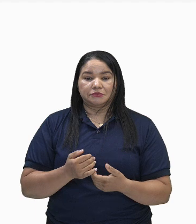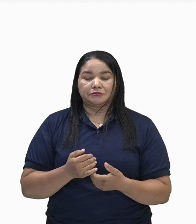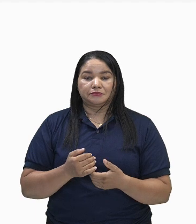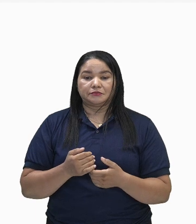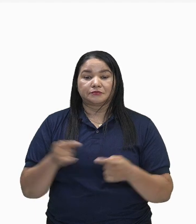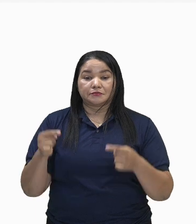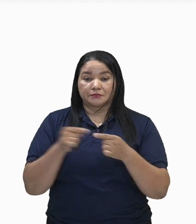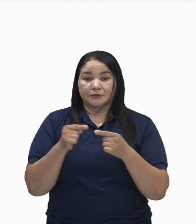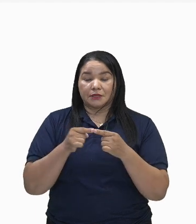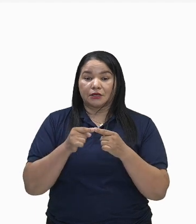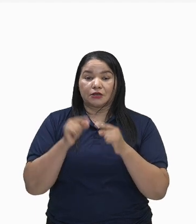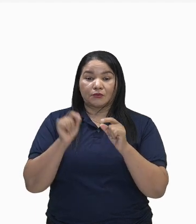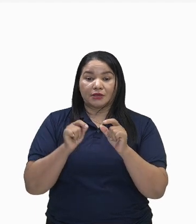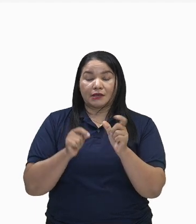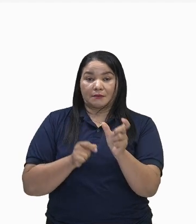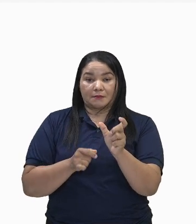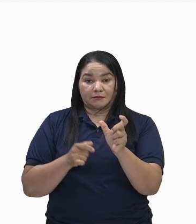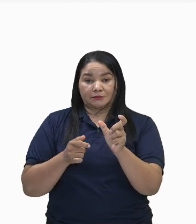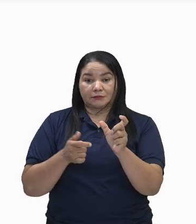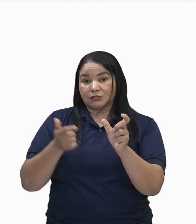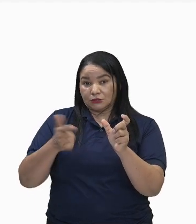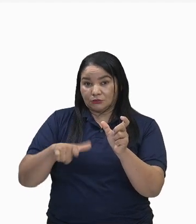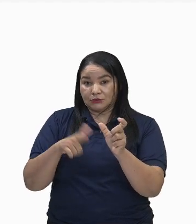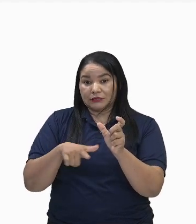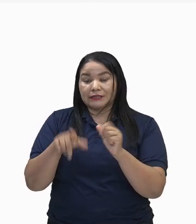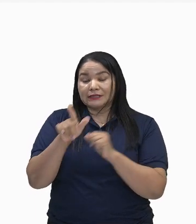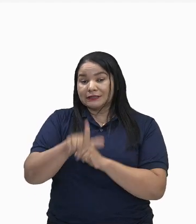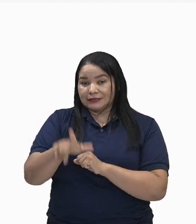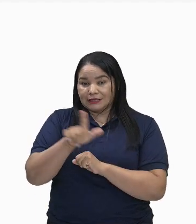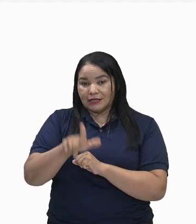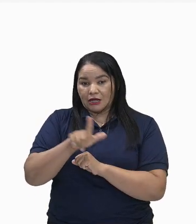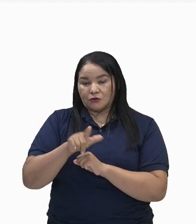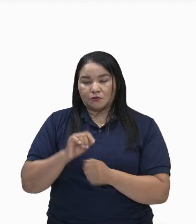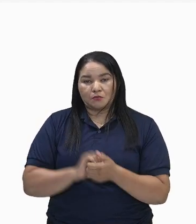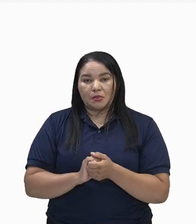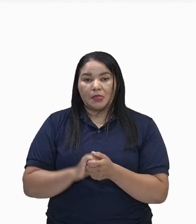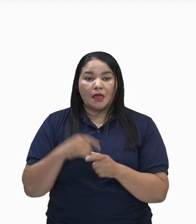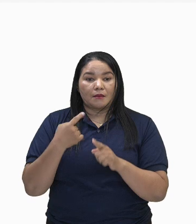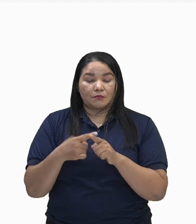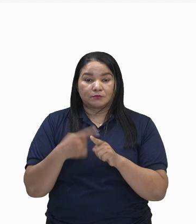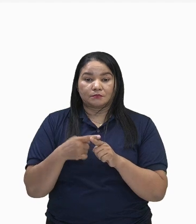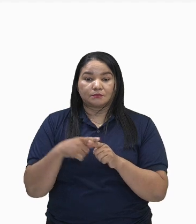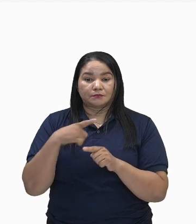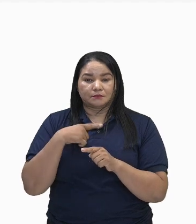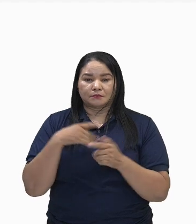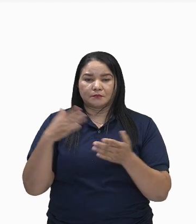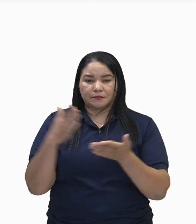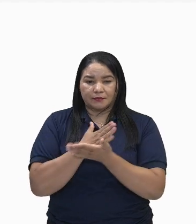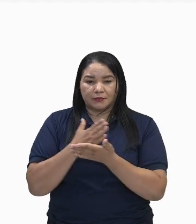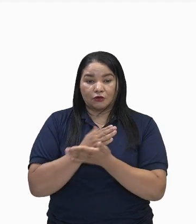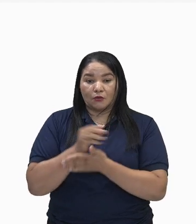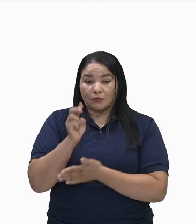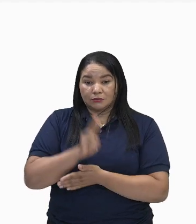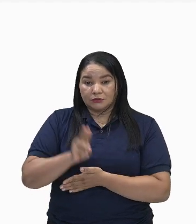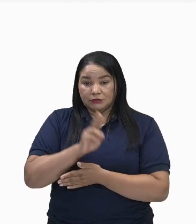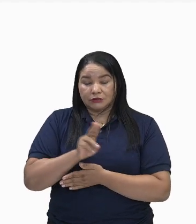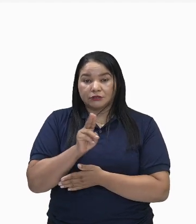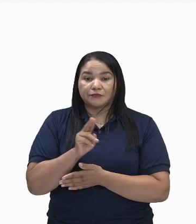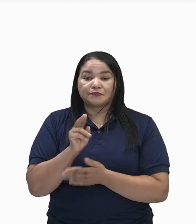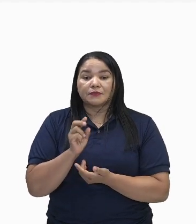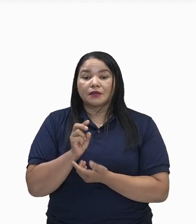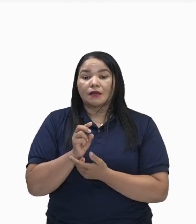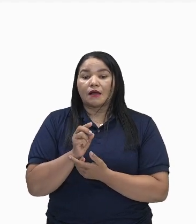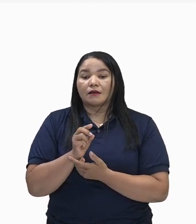esse nome, pessoal. Pleonasmo literário, ok? Ele é utilizado intencionalmente